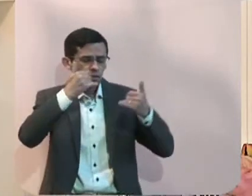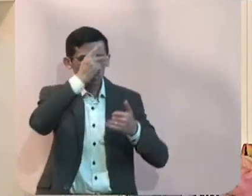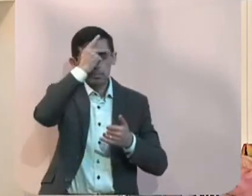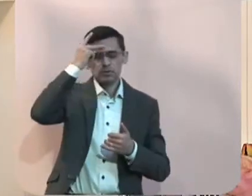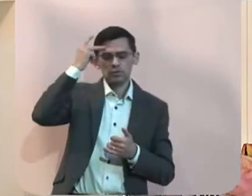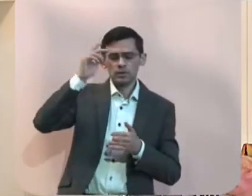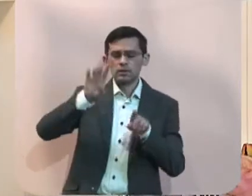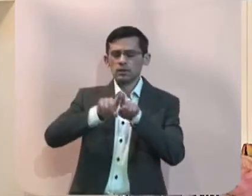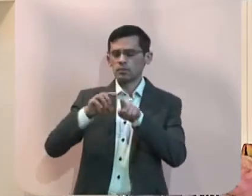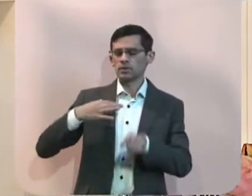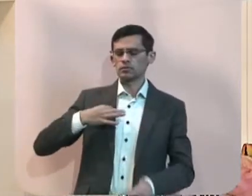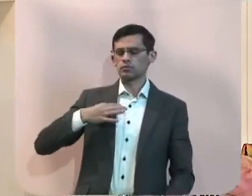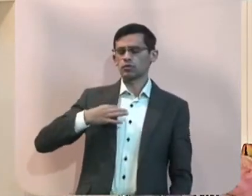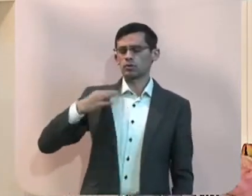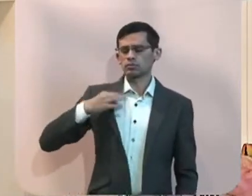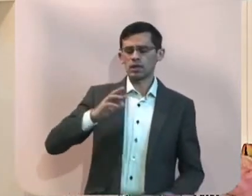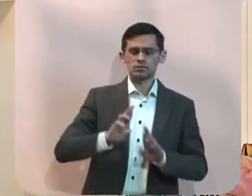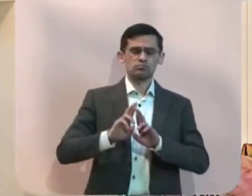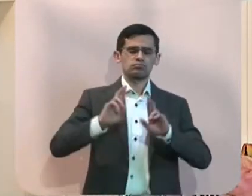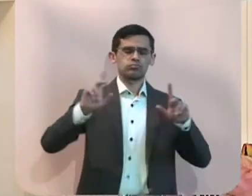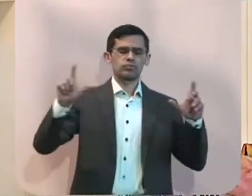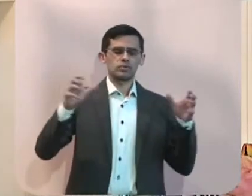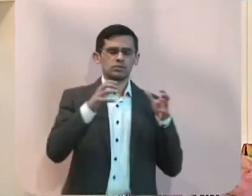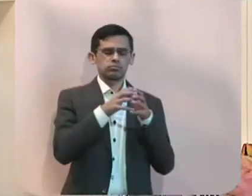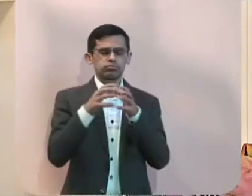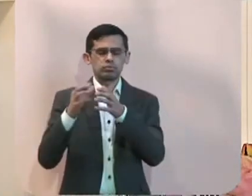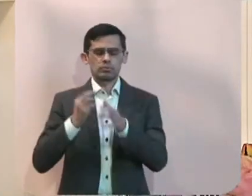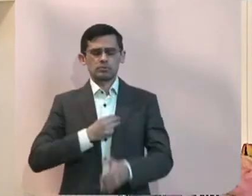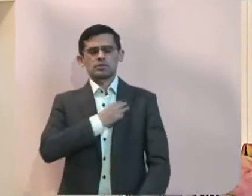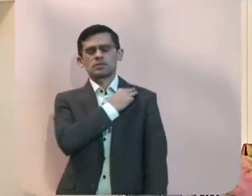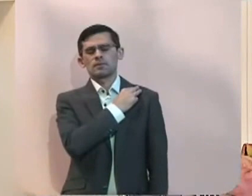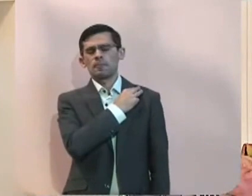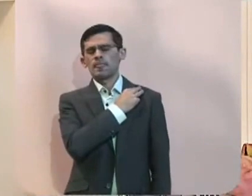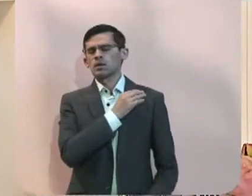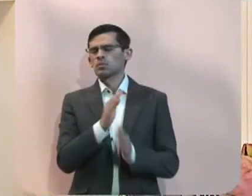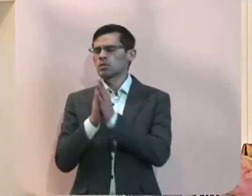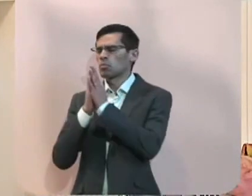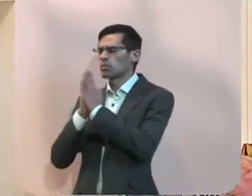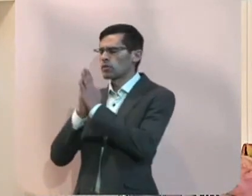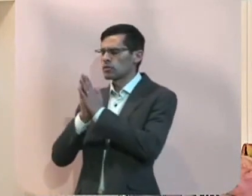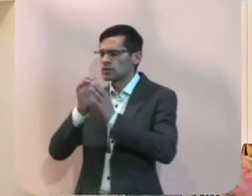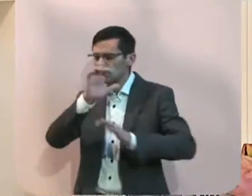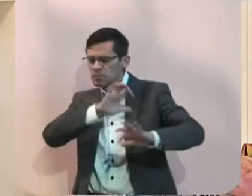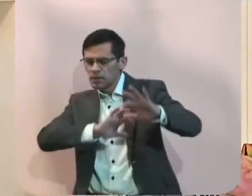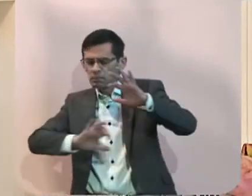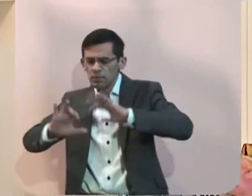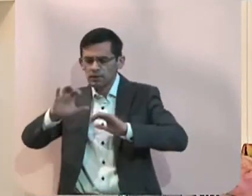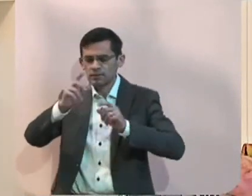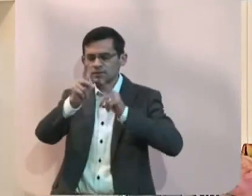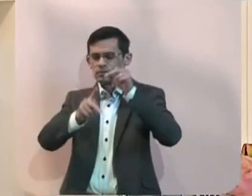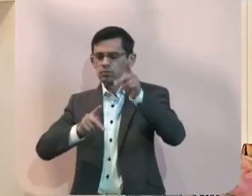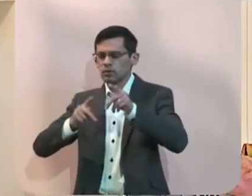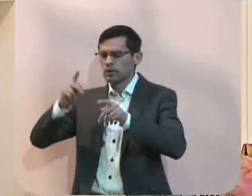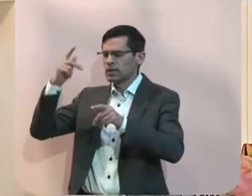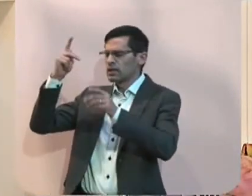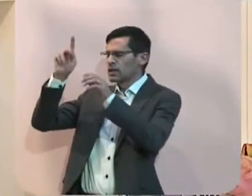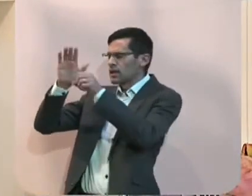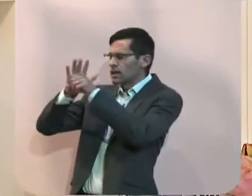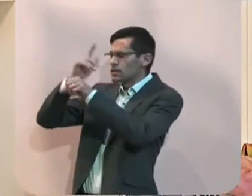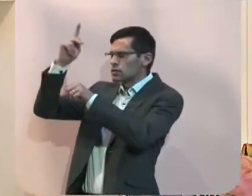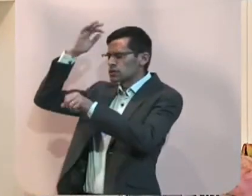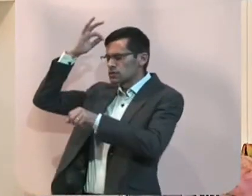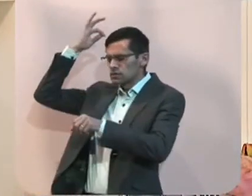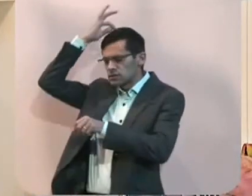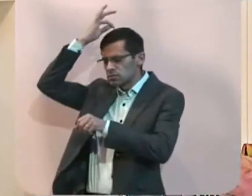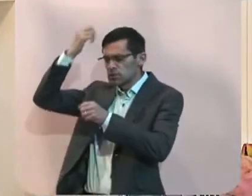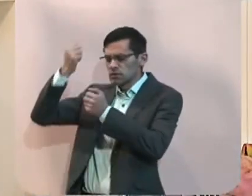de voluntários em várias áreas. Eu quero te pedir, prepara esse povo, move com o teu Espírito. Senhor, dá o teu poder,